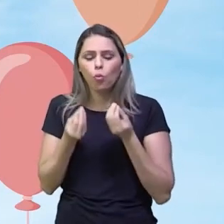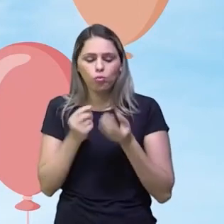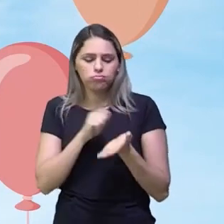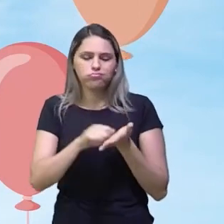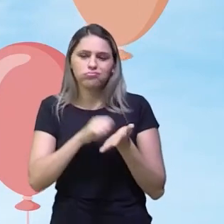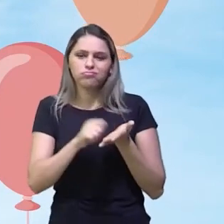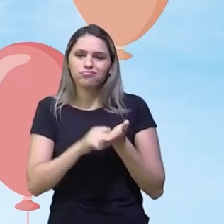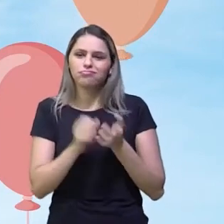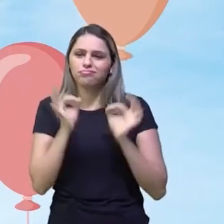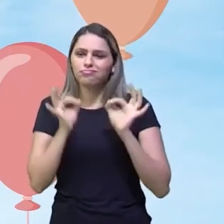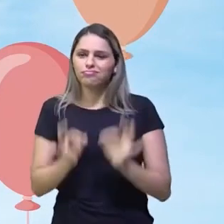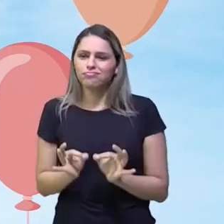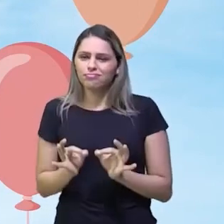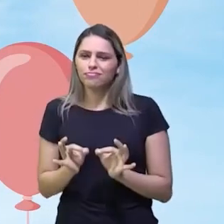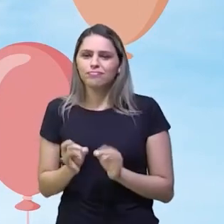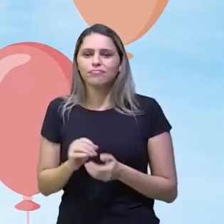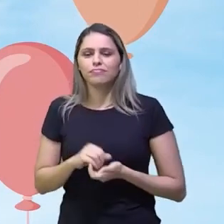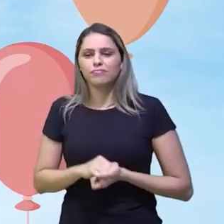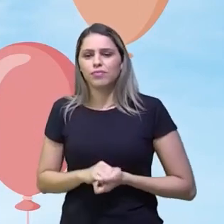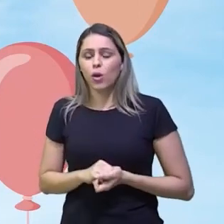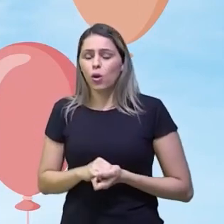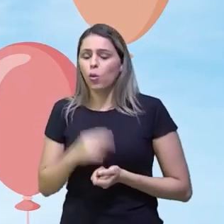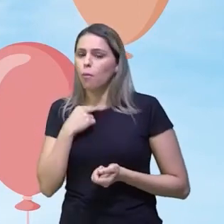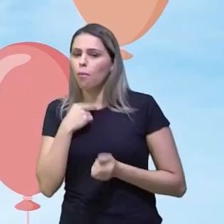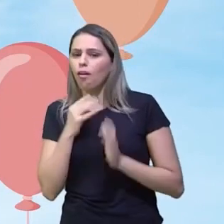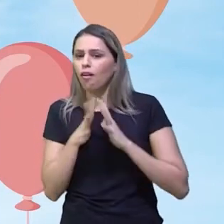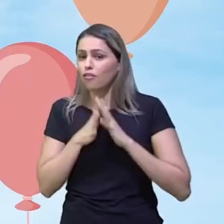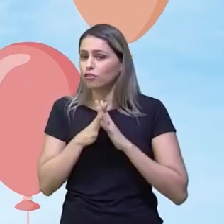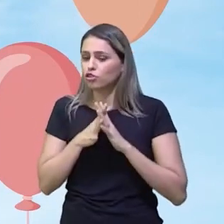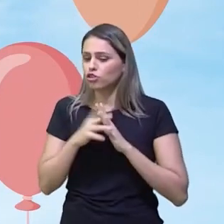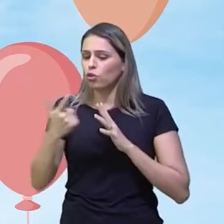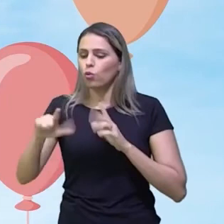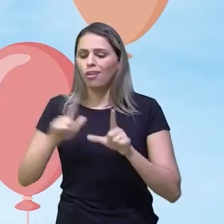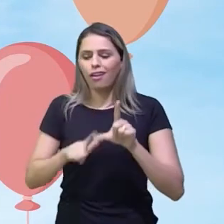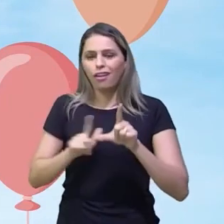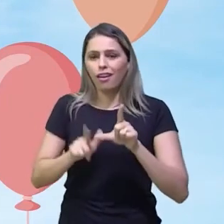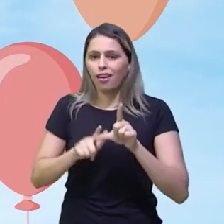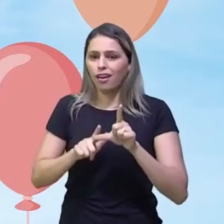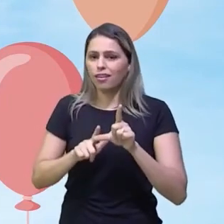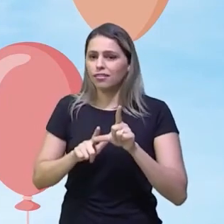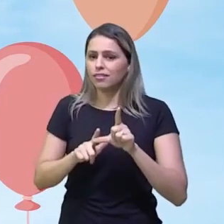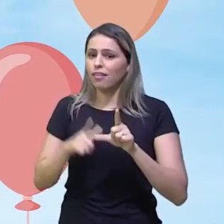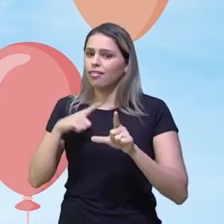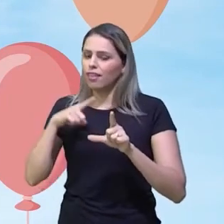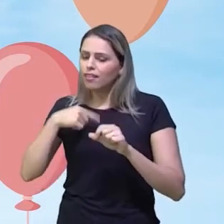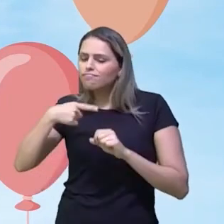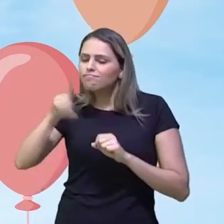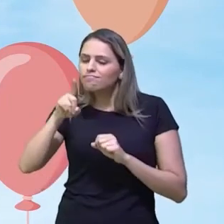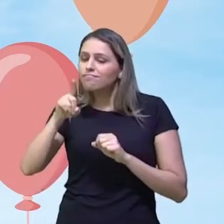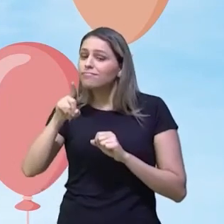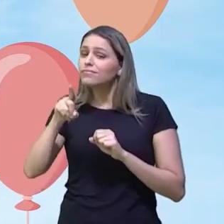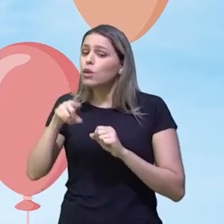confundam. Dó. Mi, nó. Dominó. Tem acento aí, hein? Onde é?